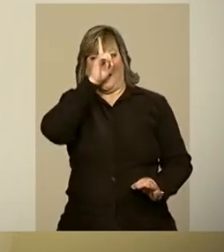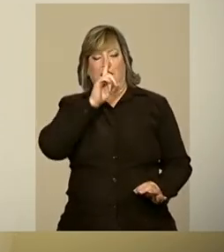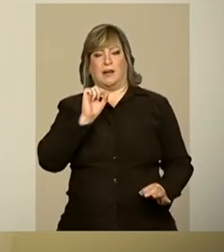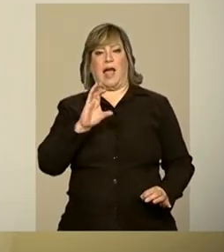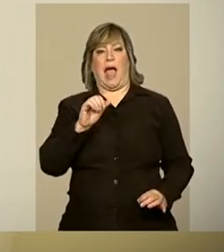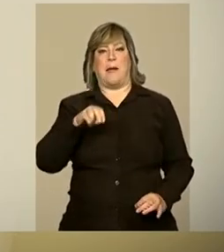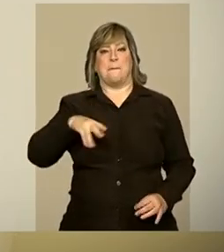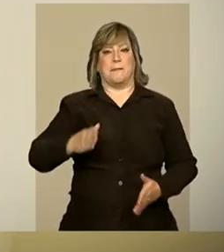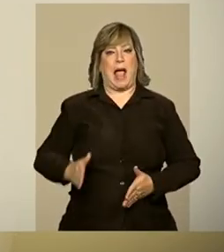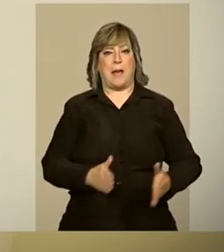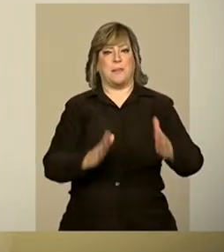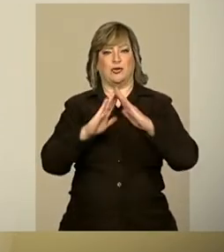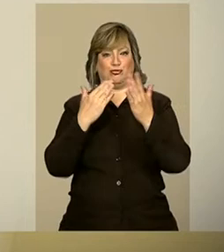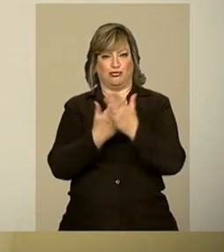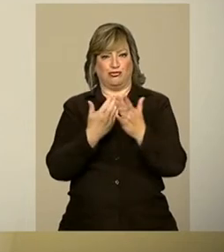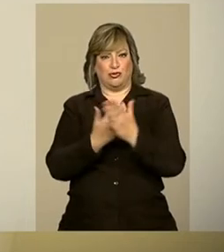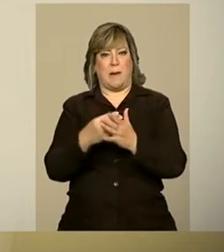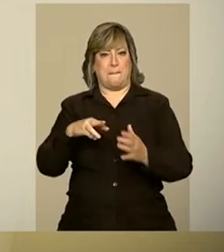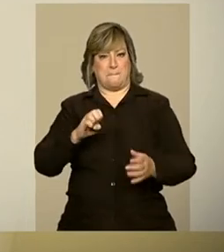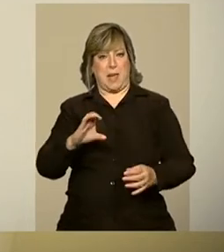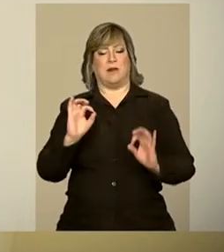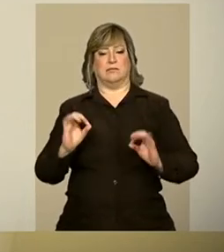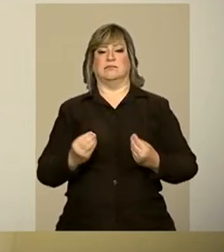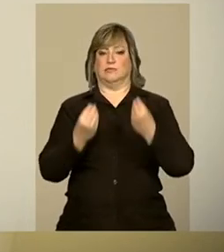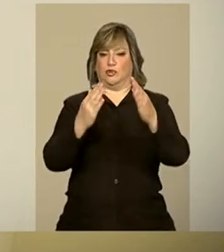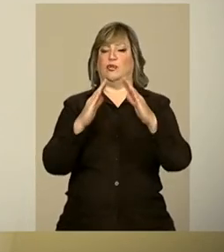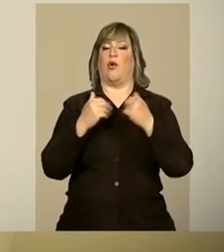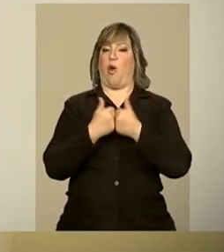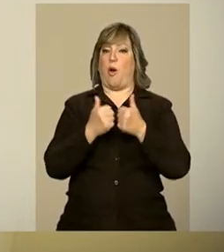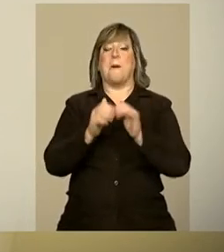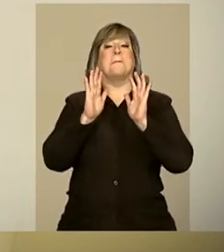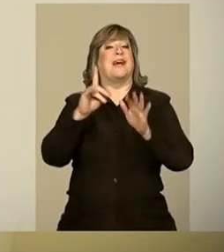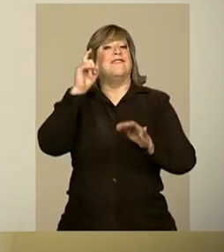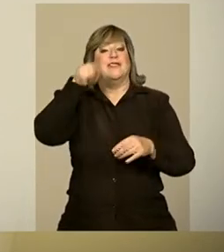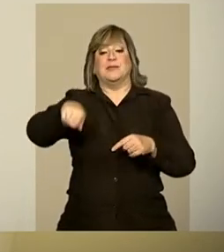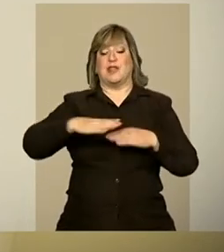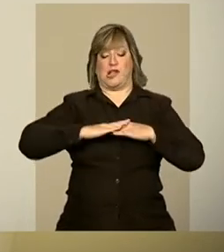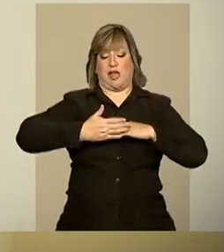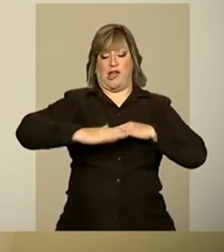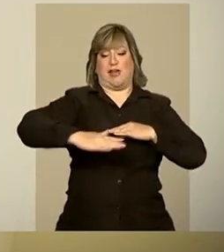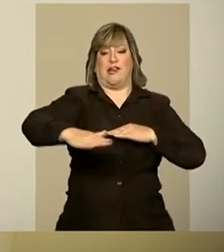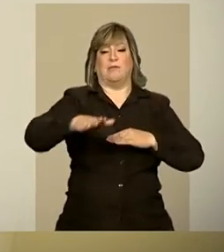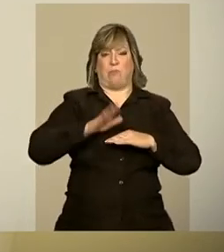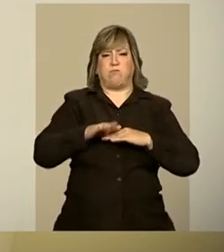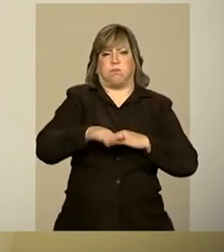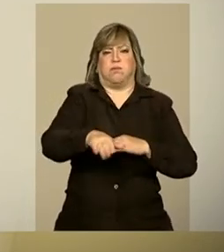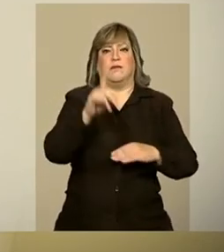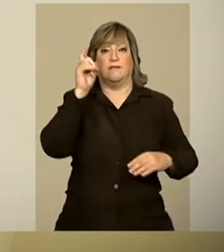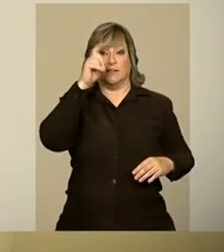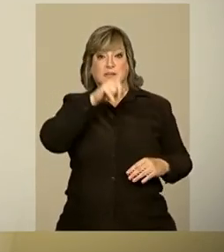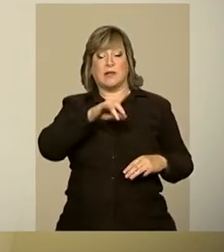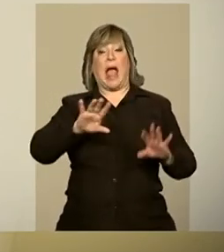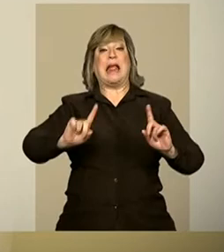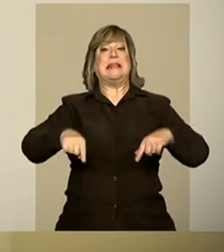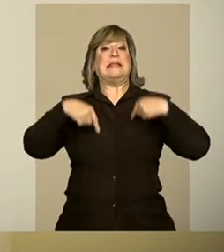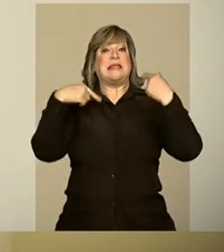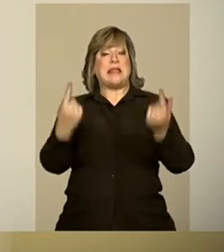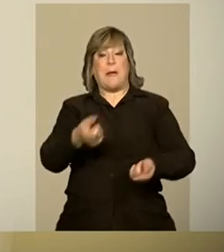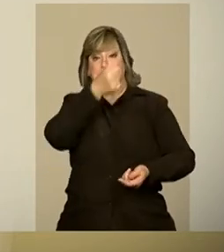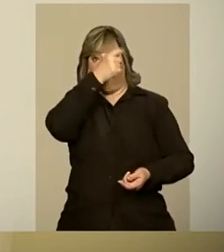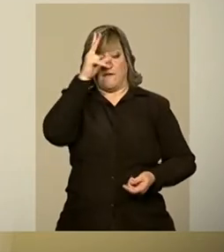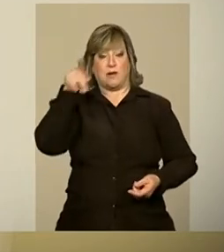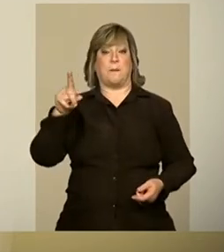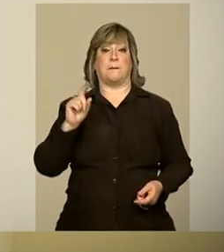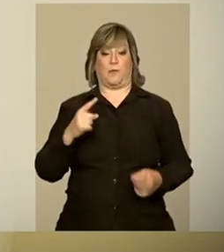caminho da escola pelo MEC, mas era difícil passar pelas estradas. Mas aí, Luciano, depois que a Prefeitura de